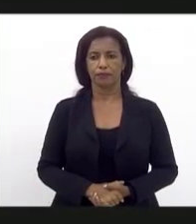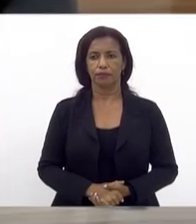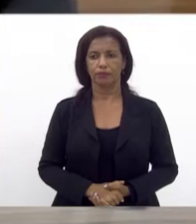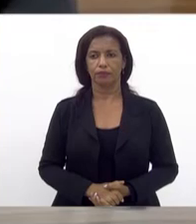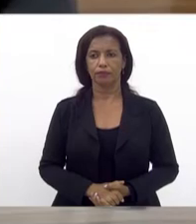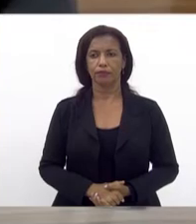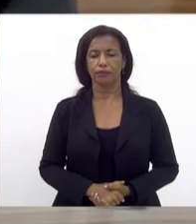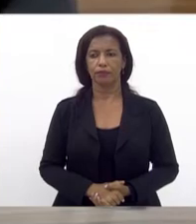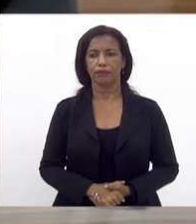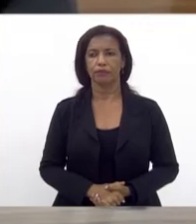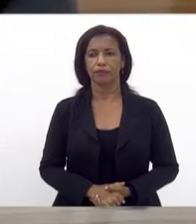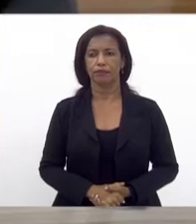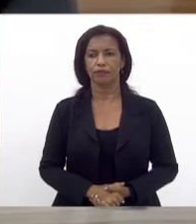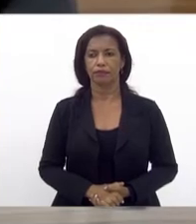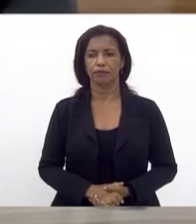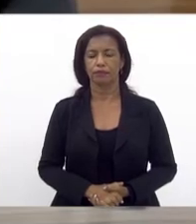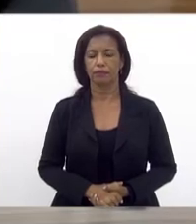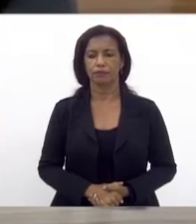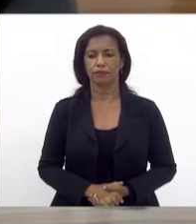Obrigado, Josa.